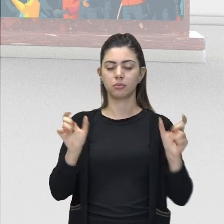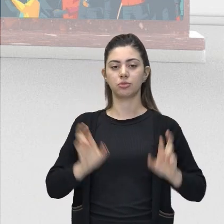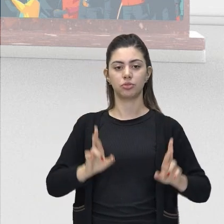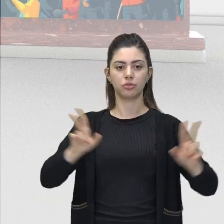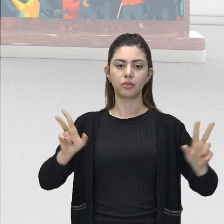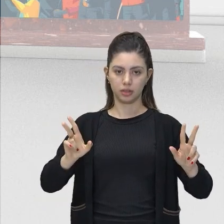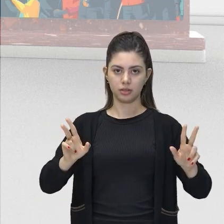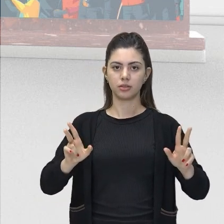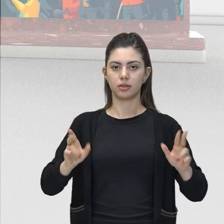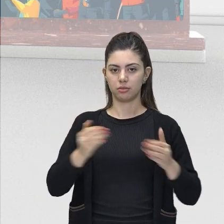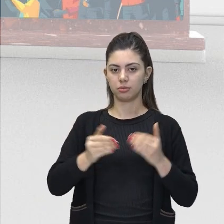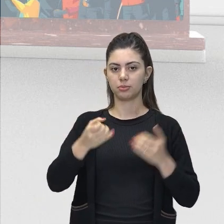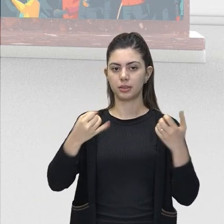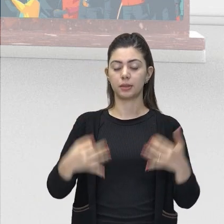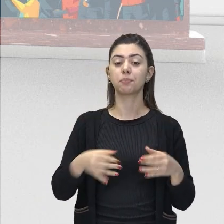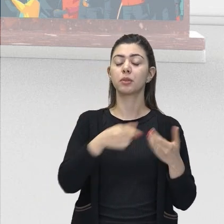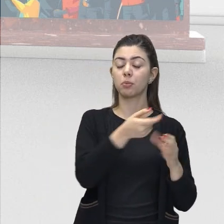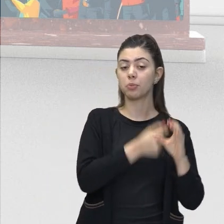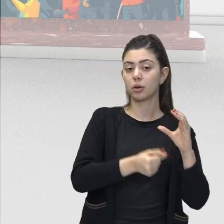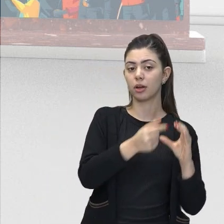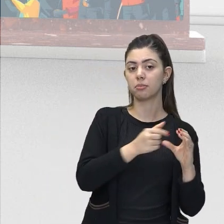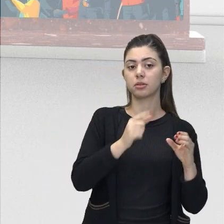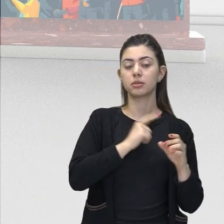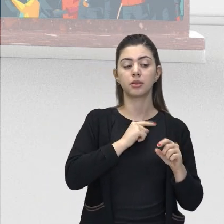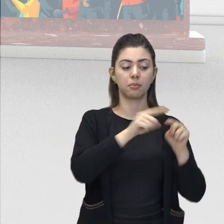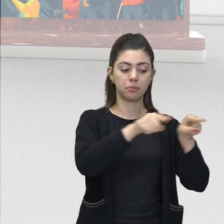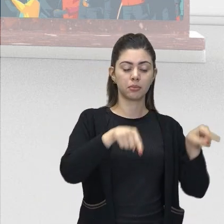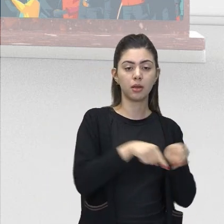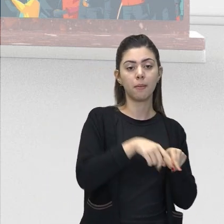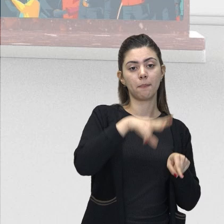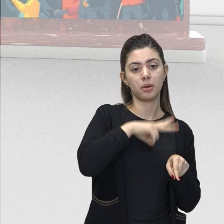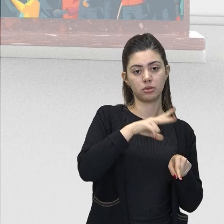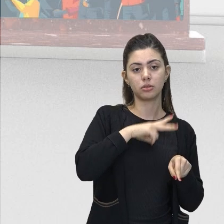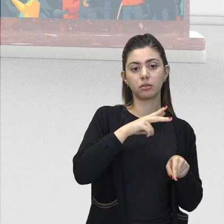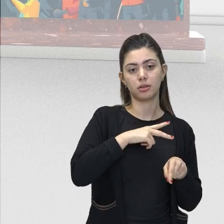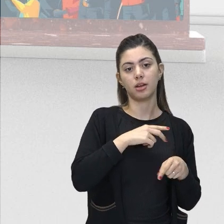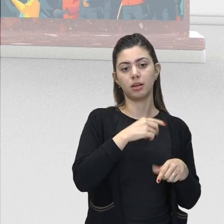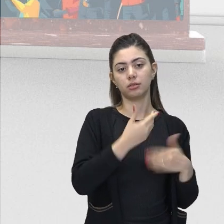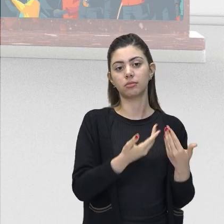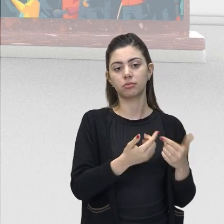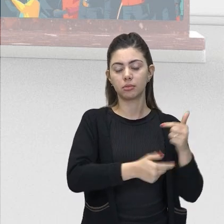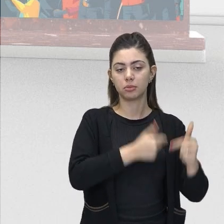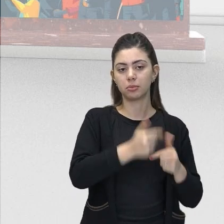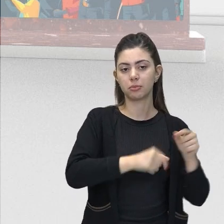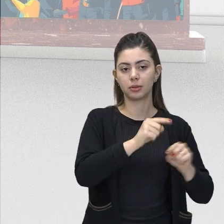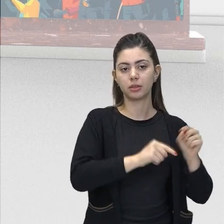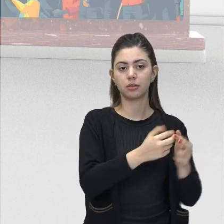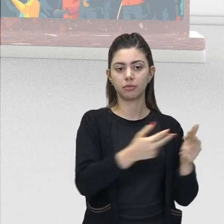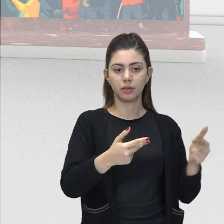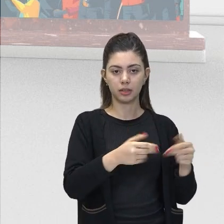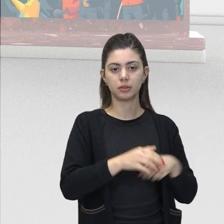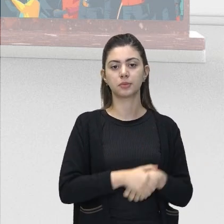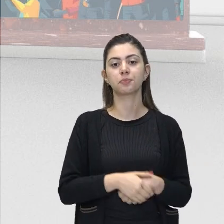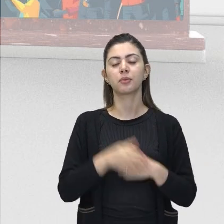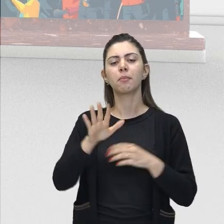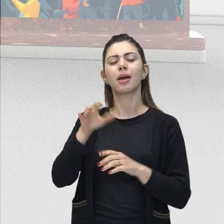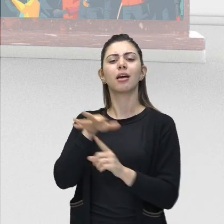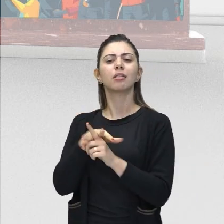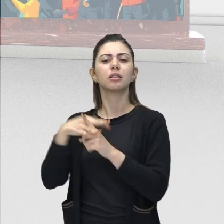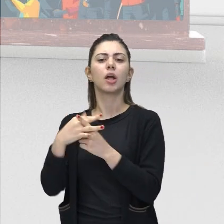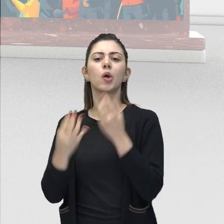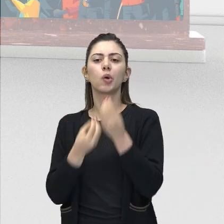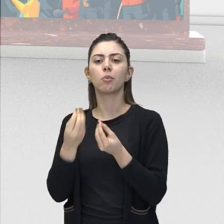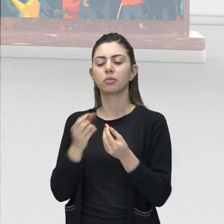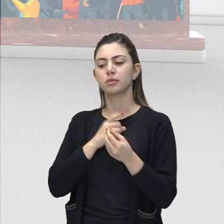contraponto. Bom, no capitalismo a gente tem propriedade privada dos meios de produção. No socialismo, a gente tem socialização da produção